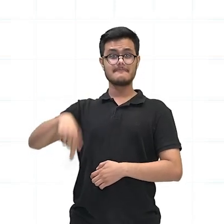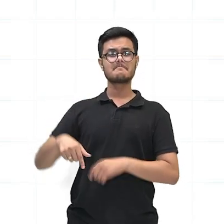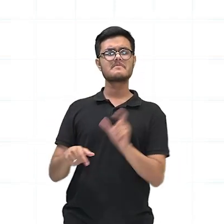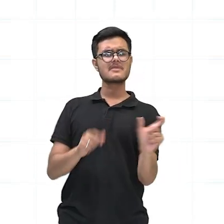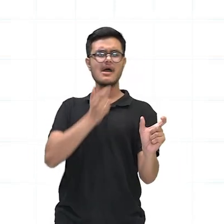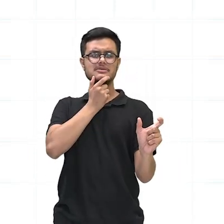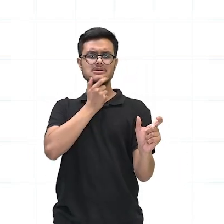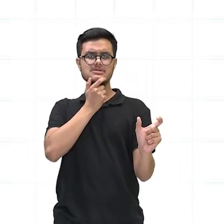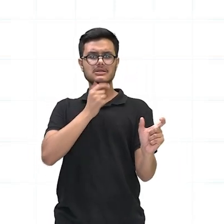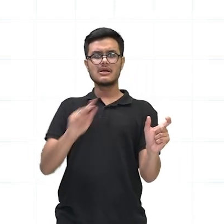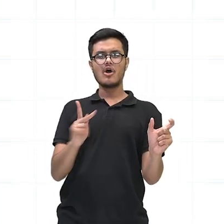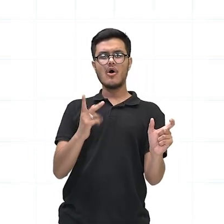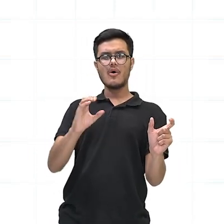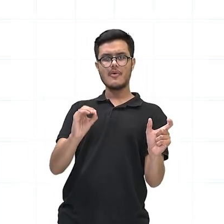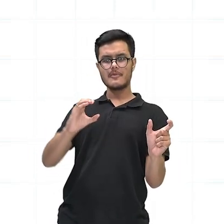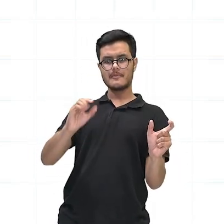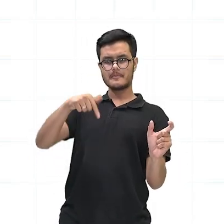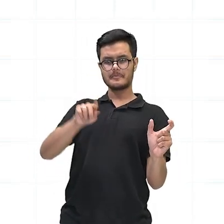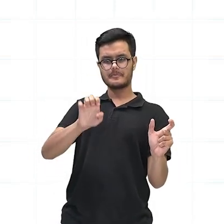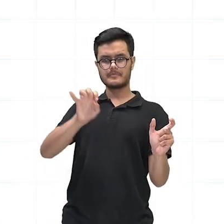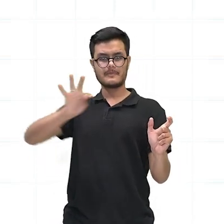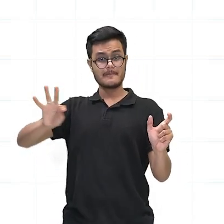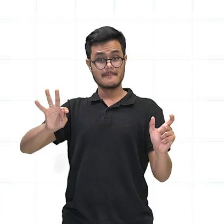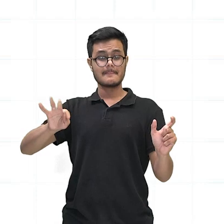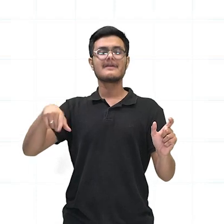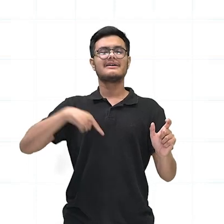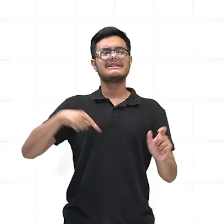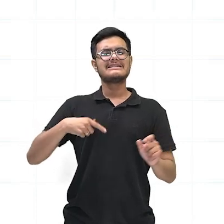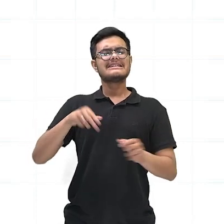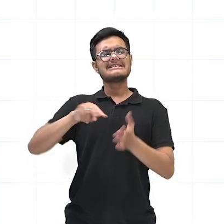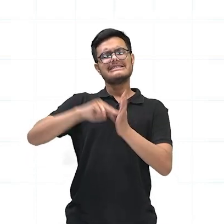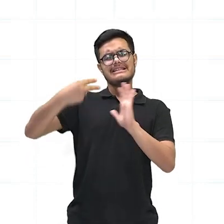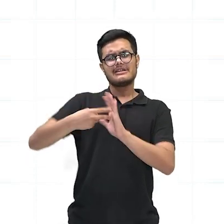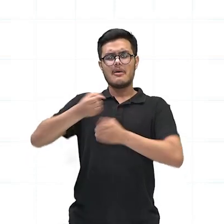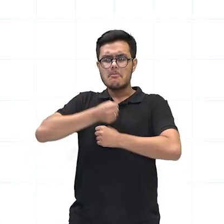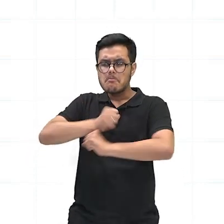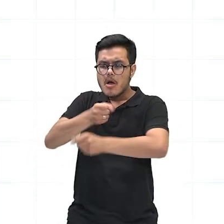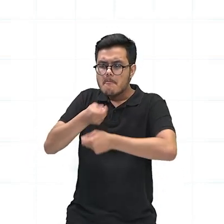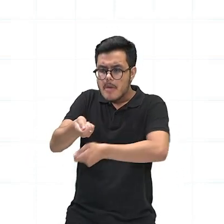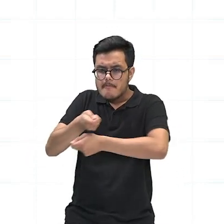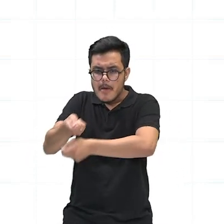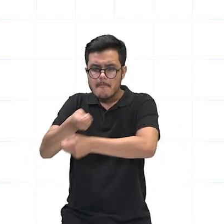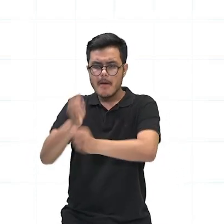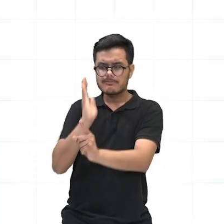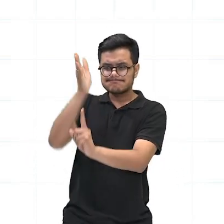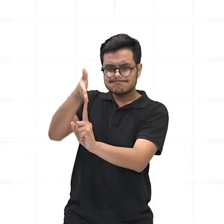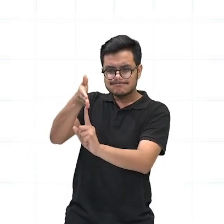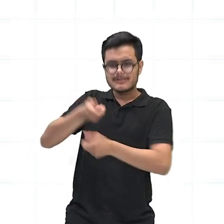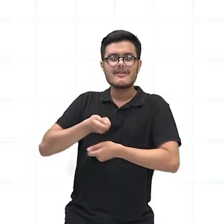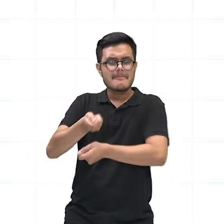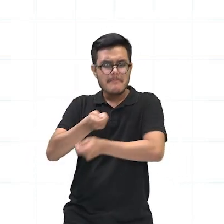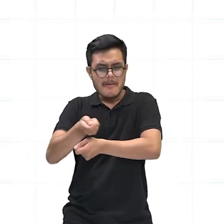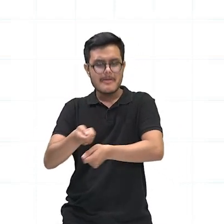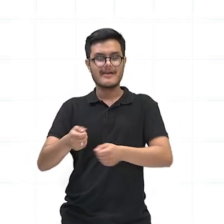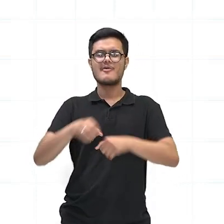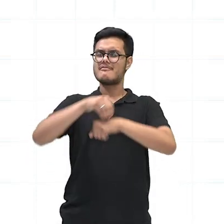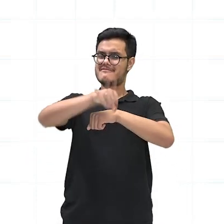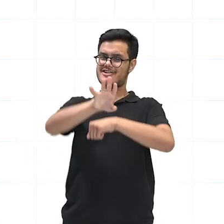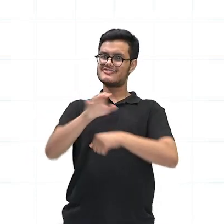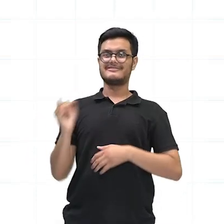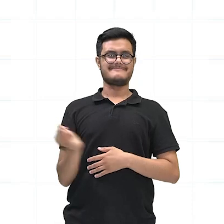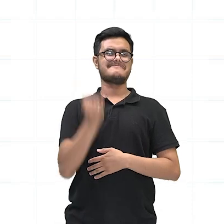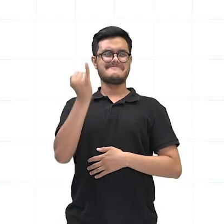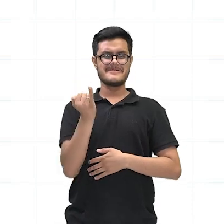expressão hocket, que significa bastão de orientação. Opa, já temos aí uma dica, né?